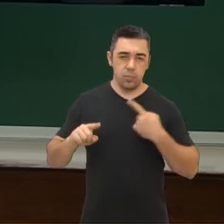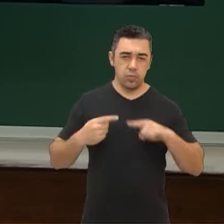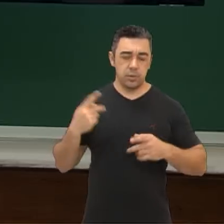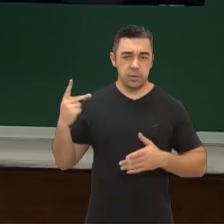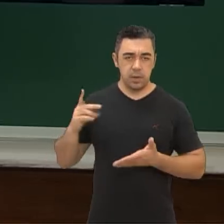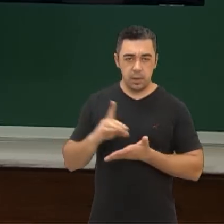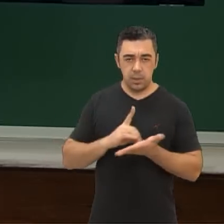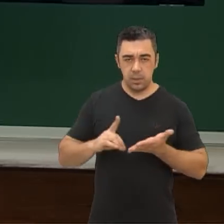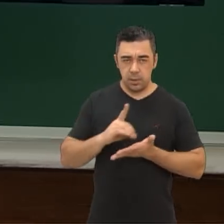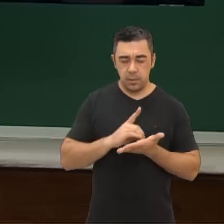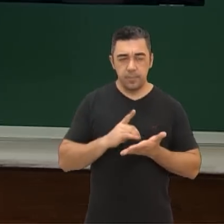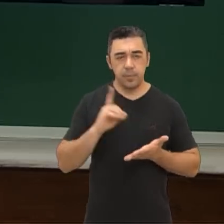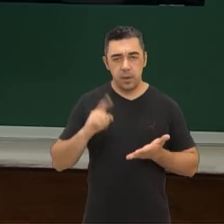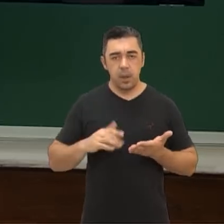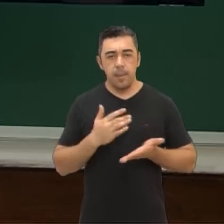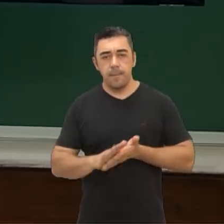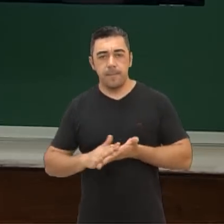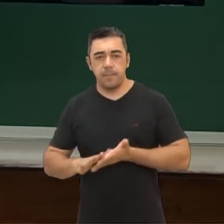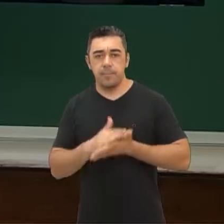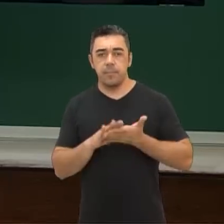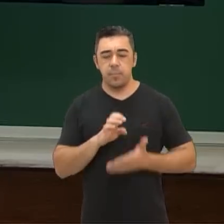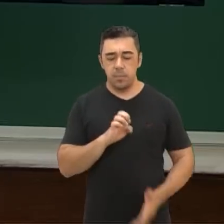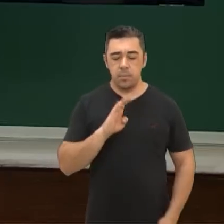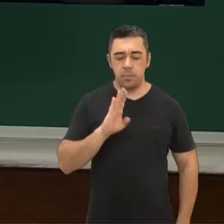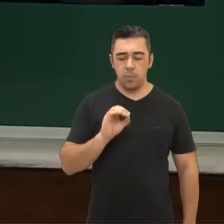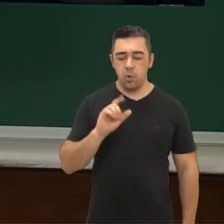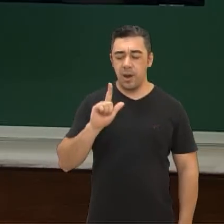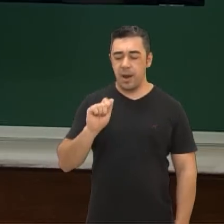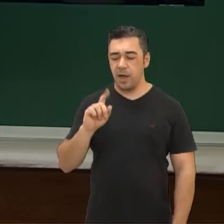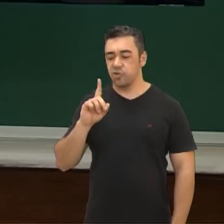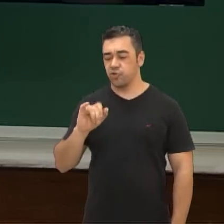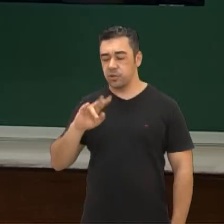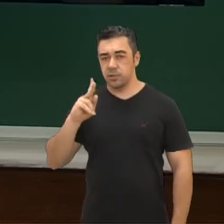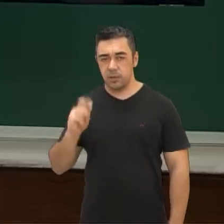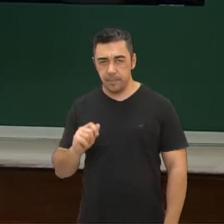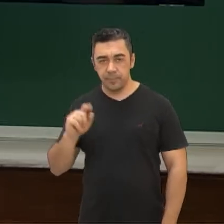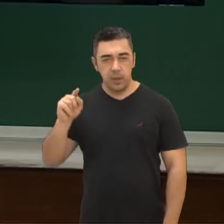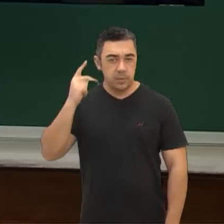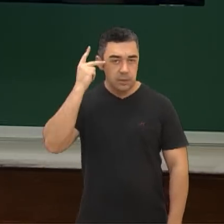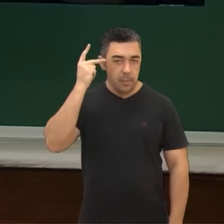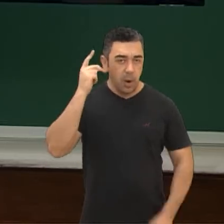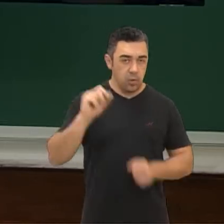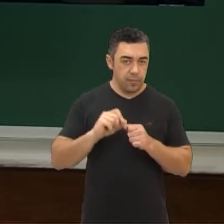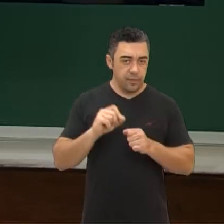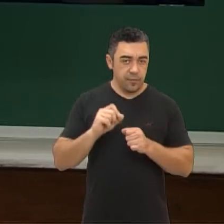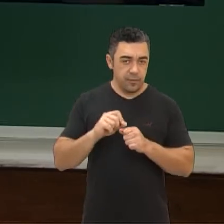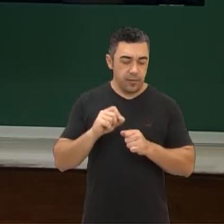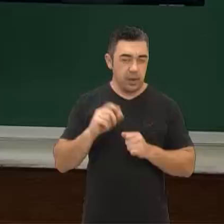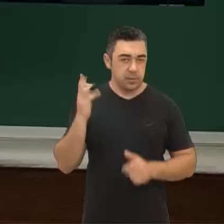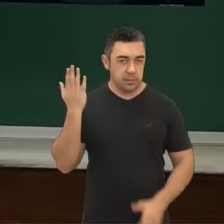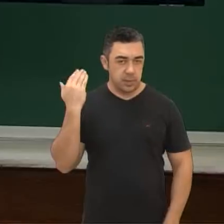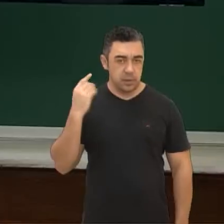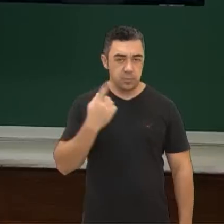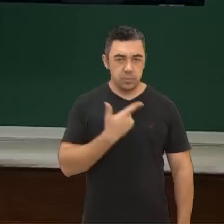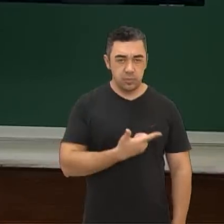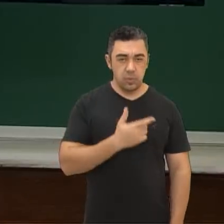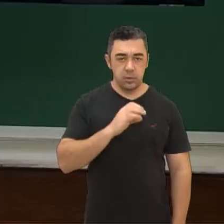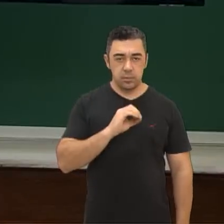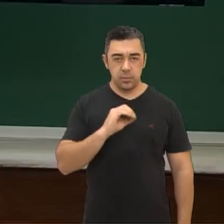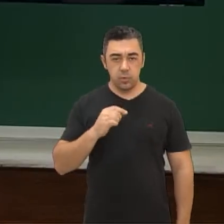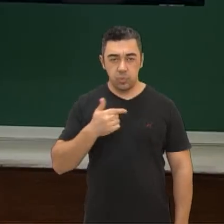bem interessante, que é o Caju e Castanha. Então, Castanha, Gomes, Djalma, né? ABC e